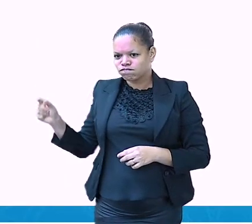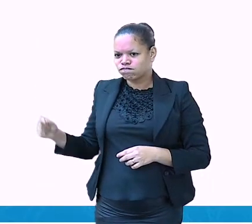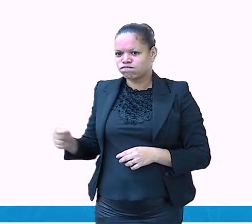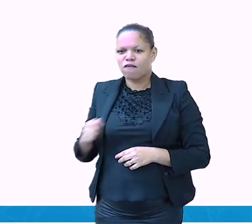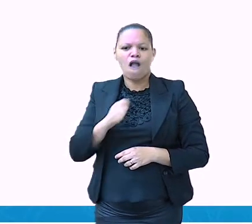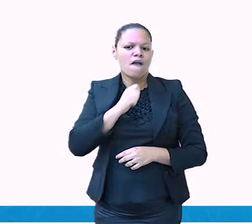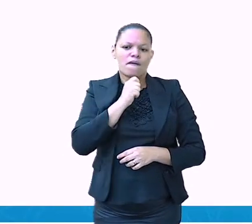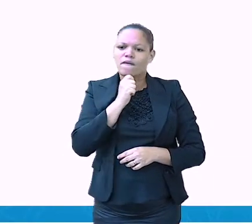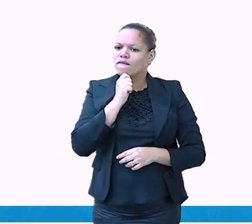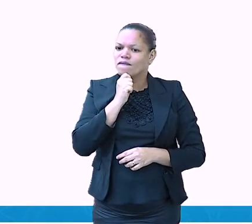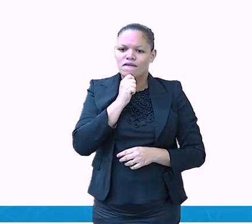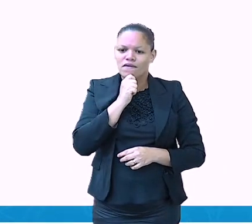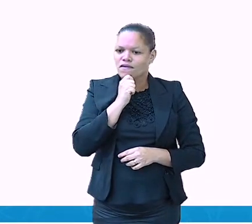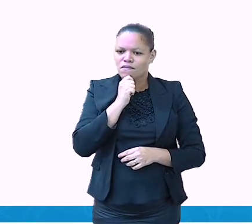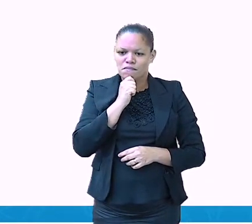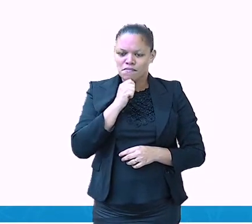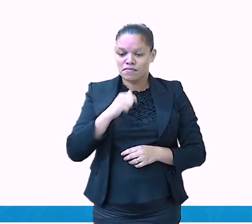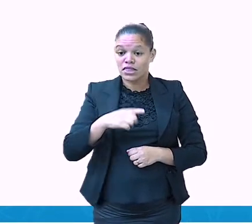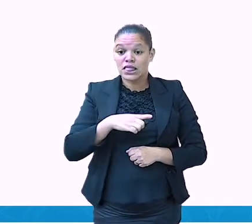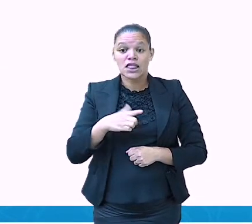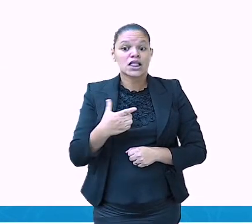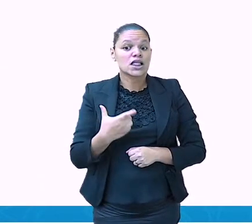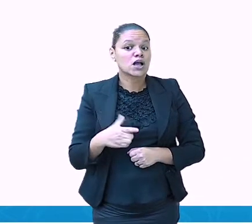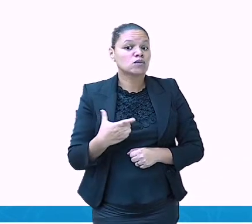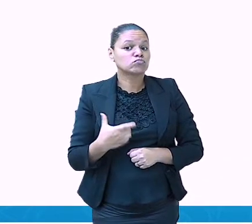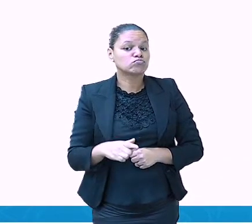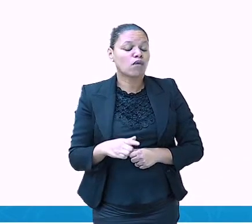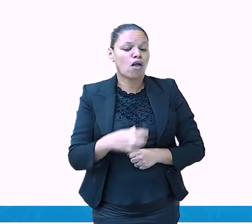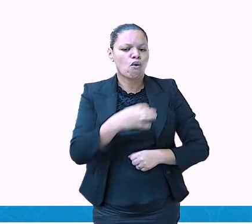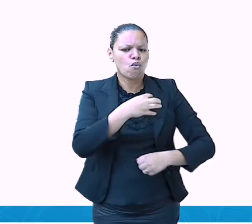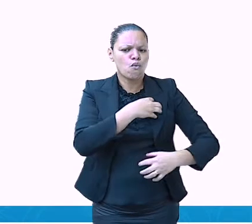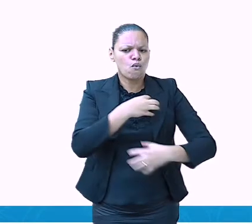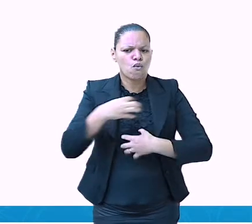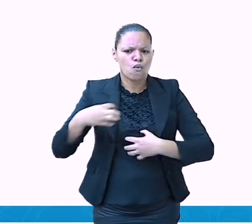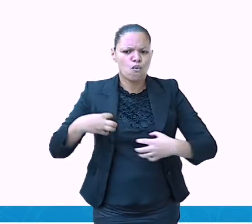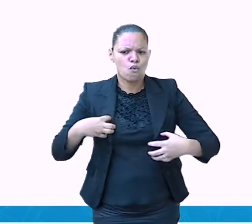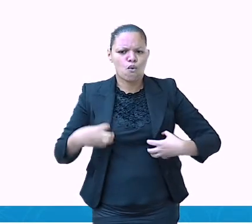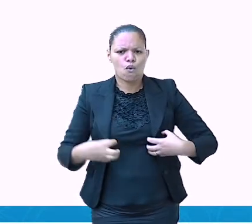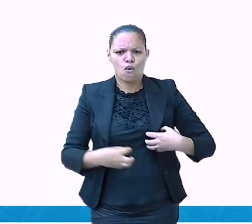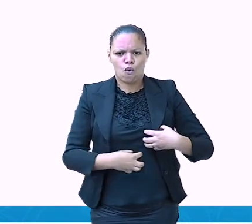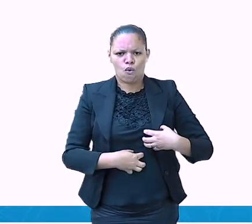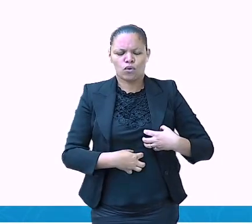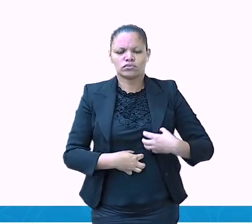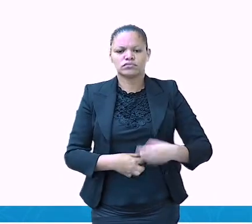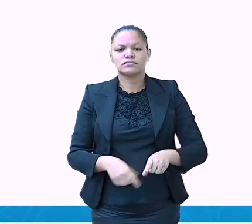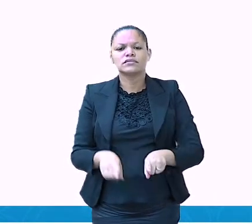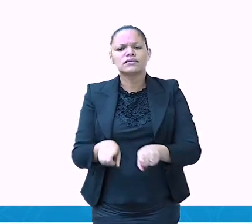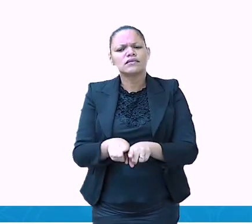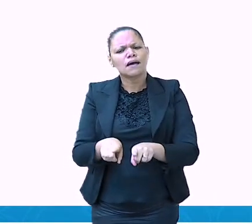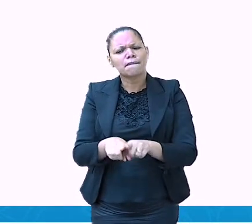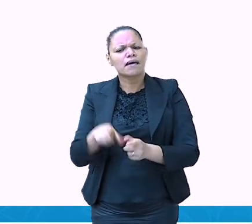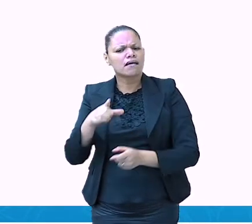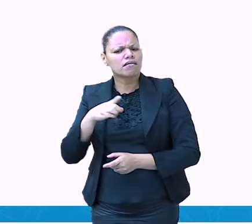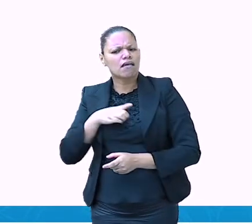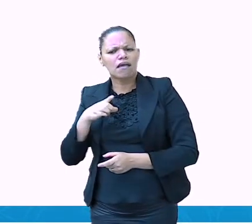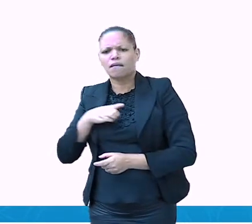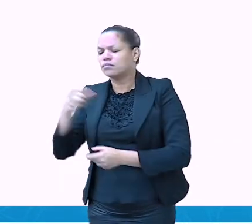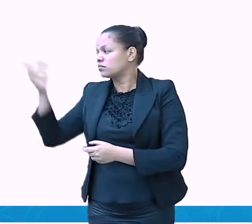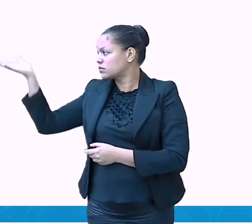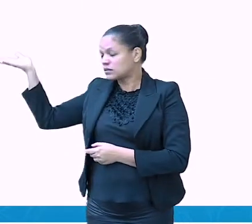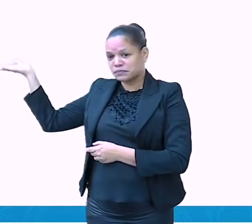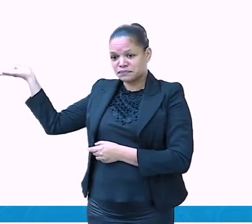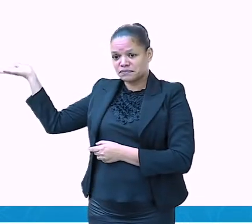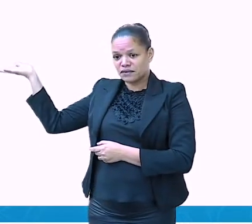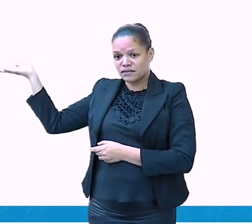Temos também a parte dos quinidários, mais conhecidos como água-viva, né? Tem a